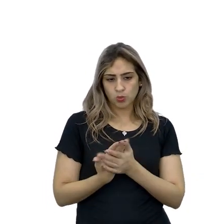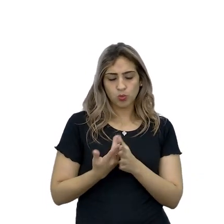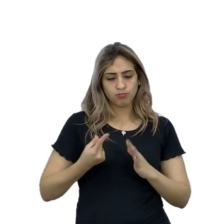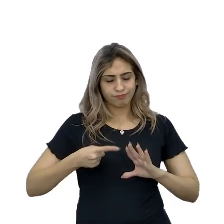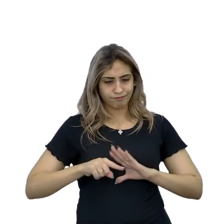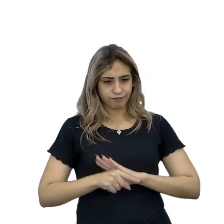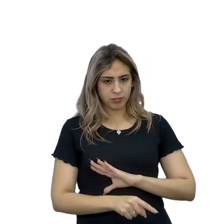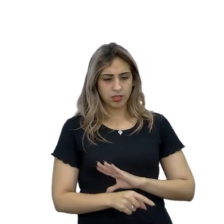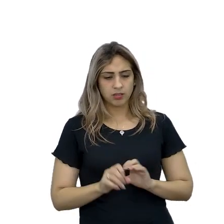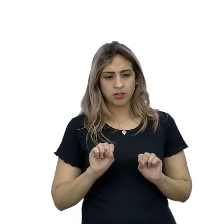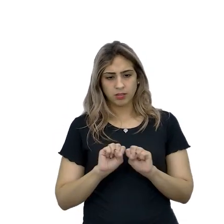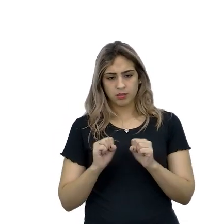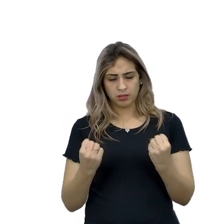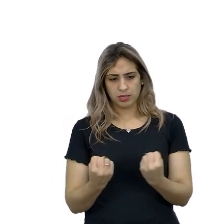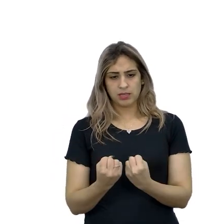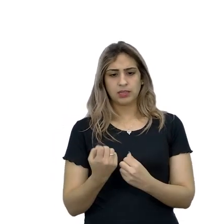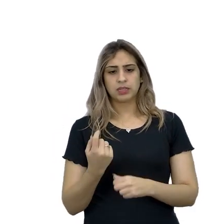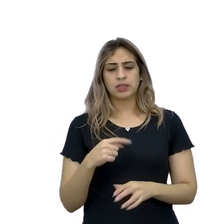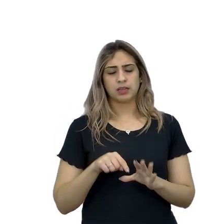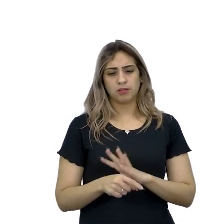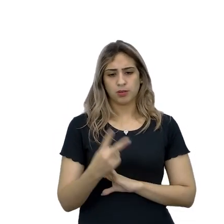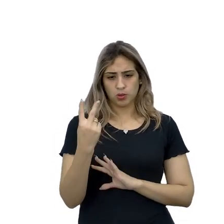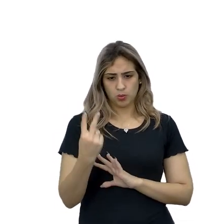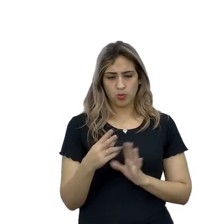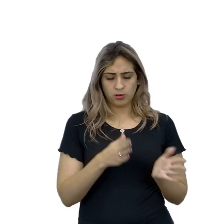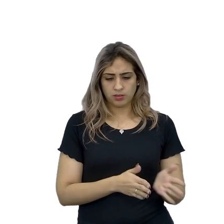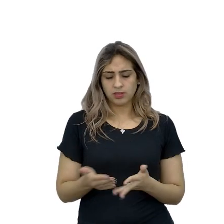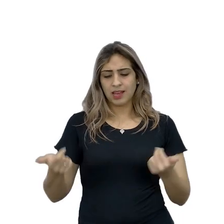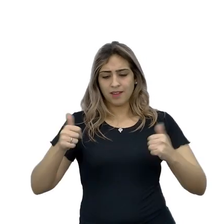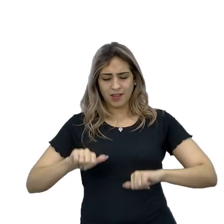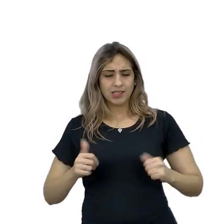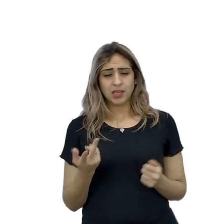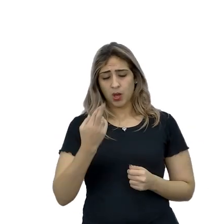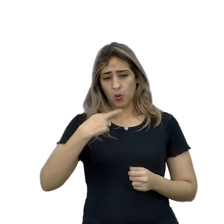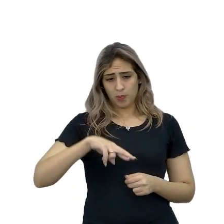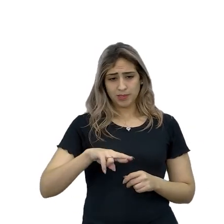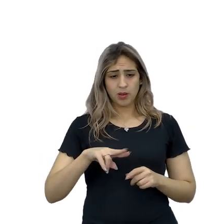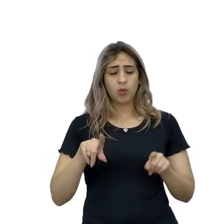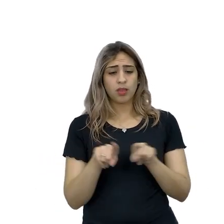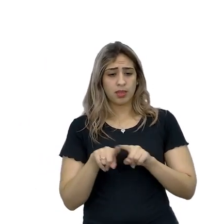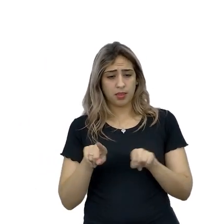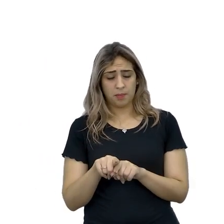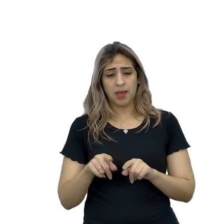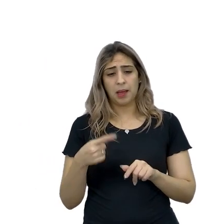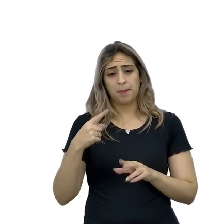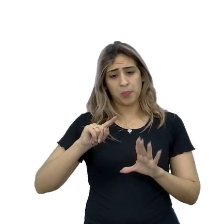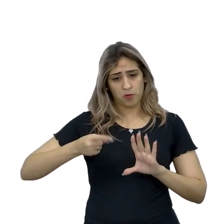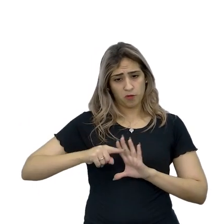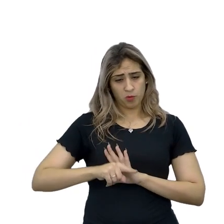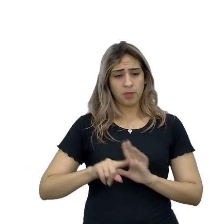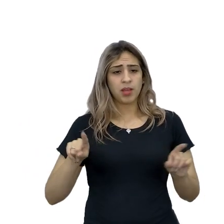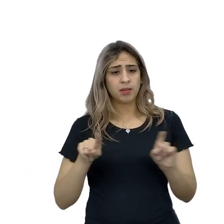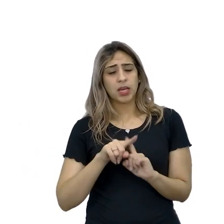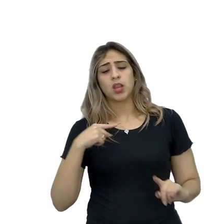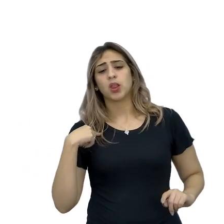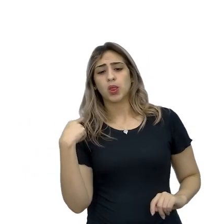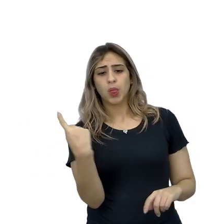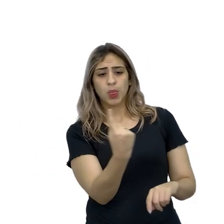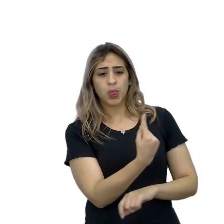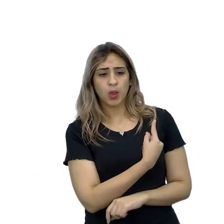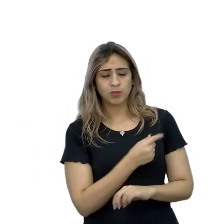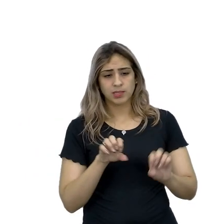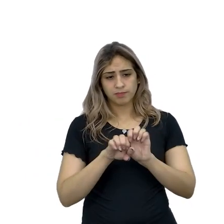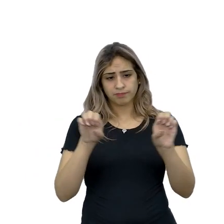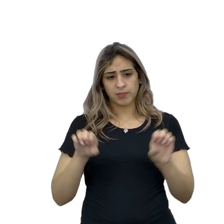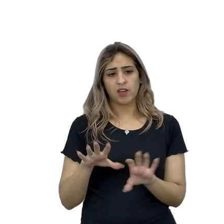né? Desculpe, a CEI parte 2, né? Avaliação, recuperação e aprofundamento, né? E a nossa